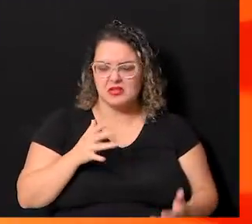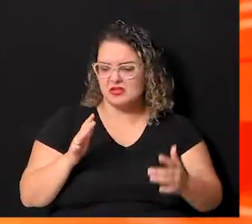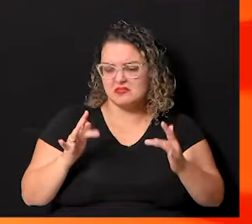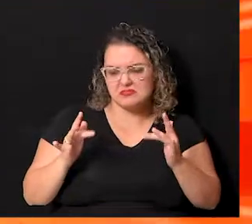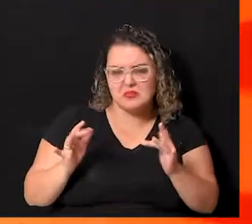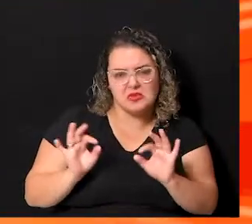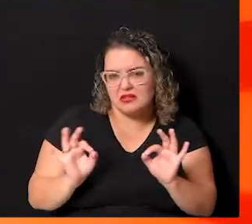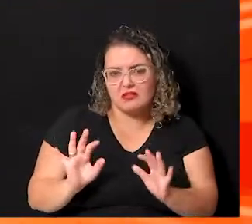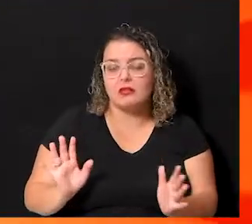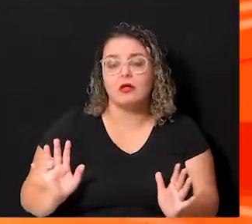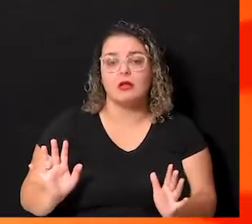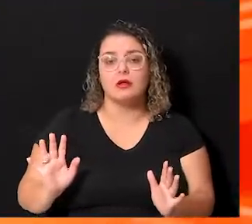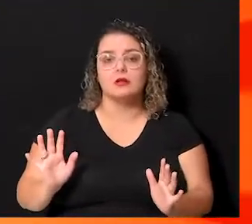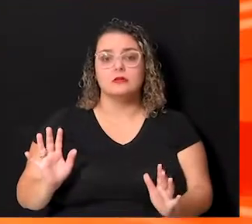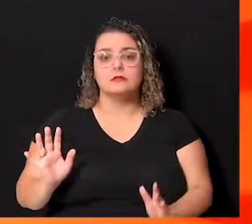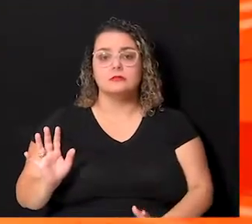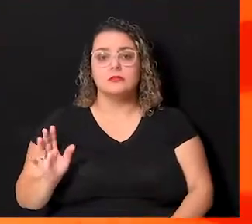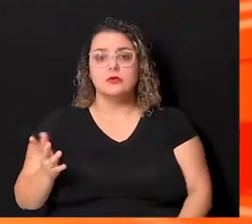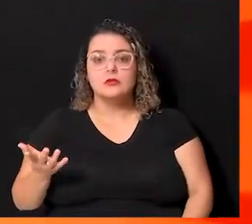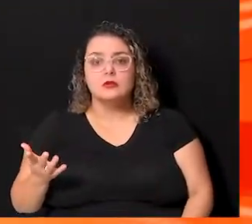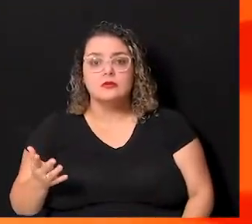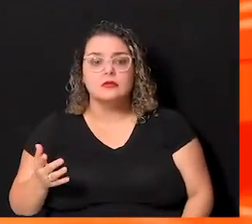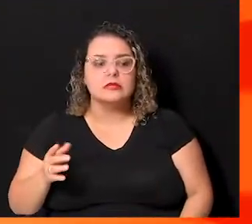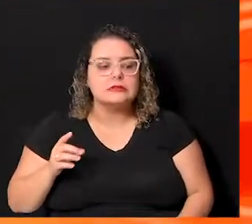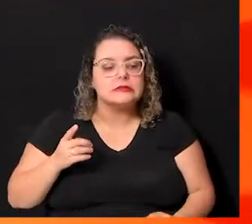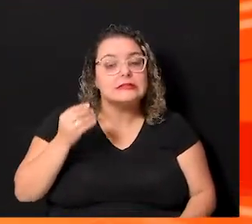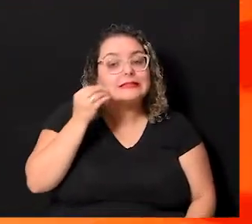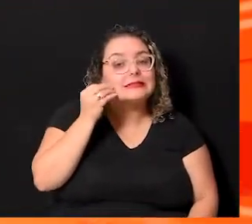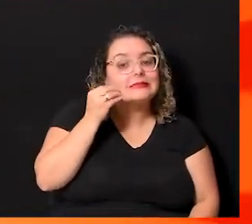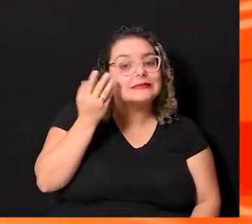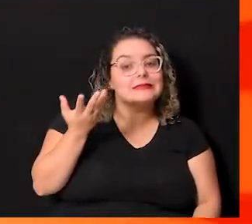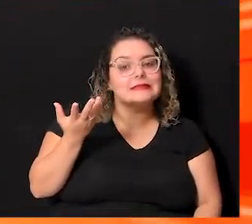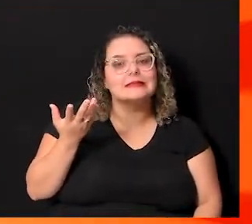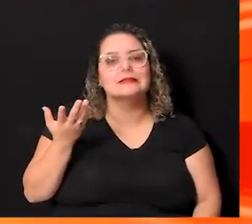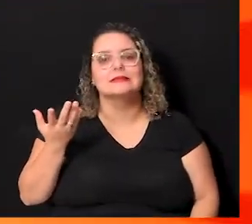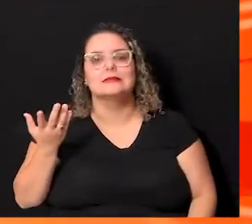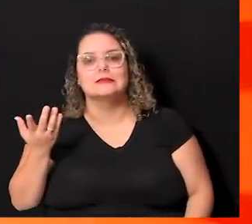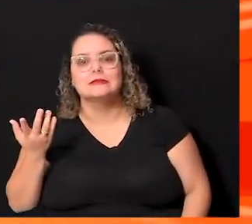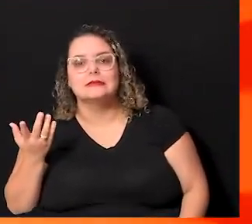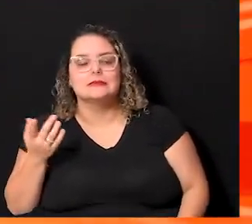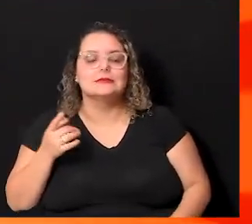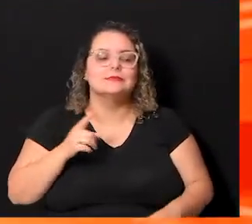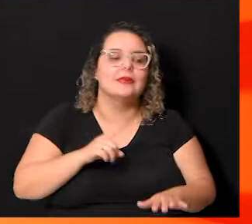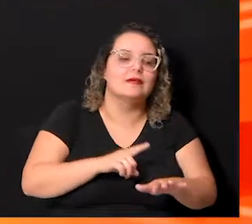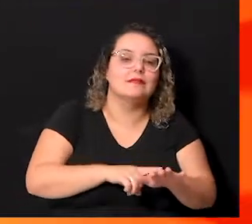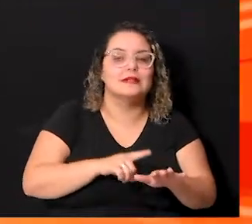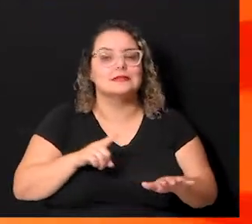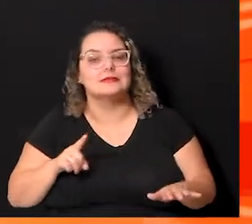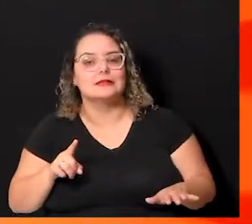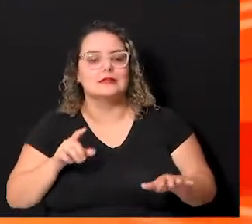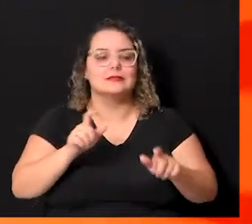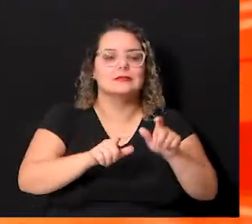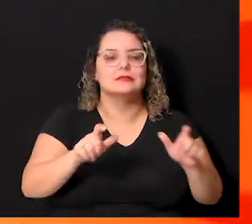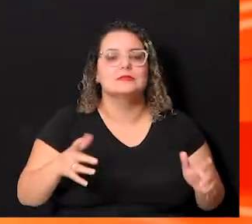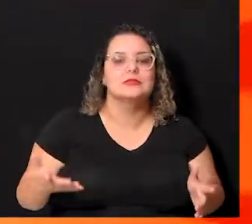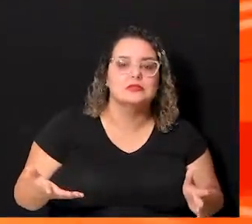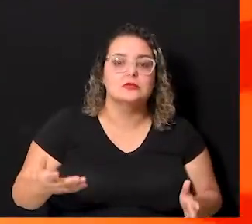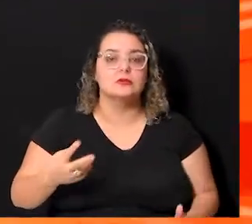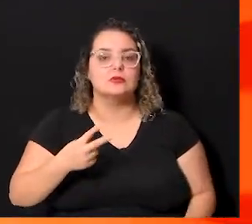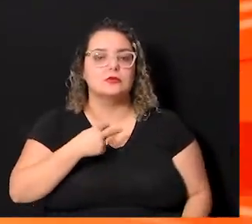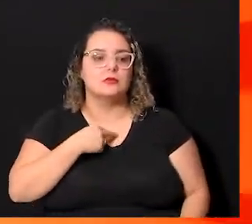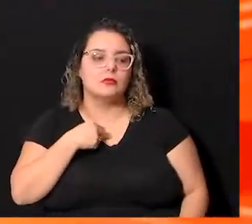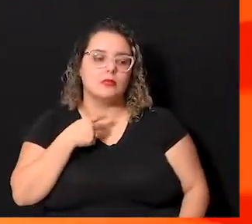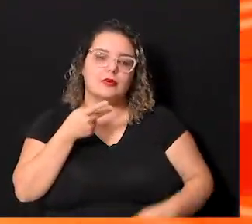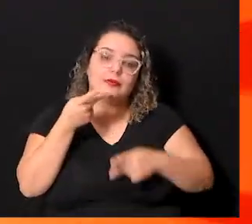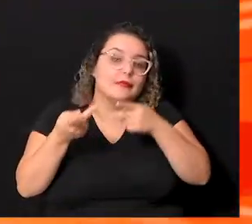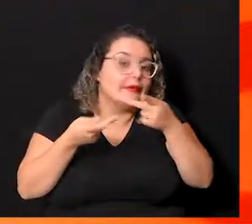namorada e tal, e ele fica tentando se afastar das pessoas, porque como ele é um golpista, ele não pode, né, ficar contando para todo